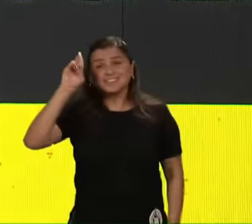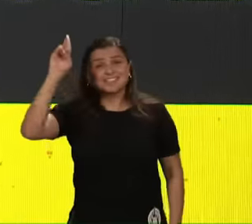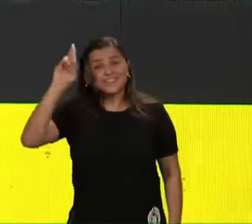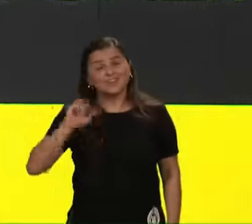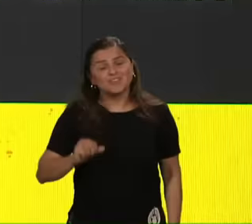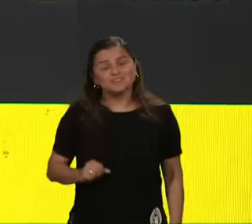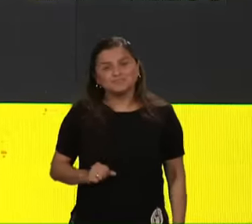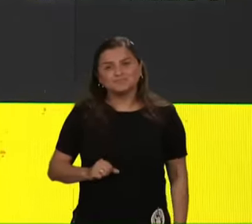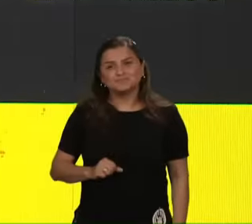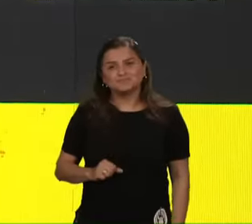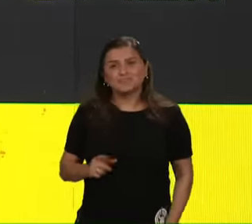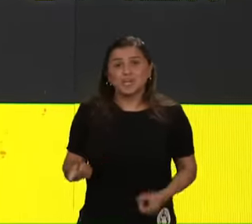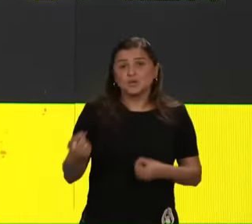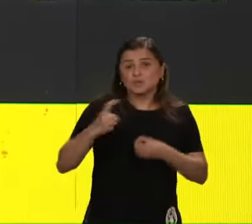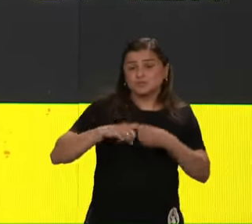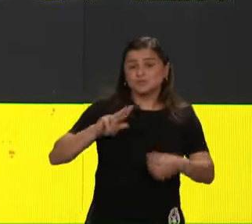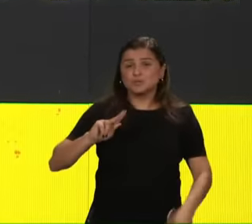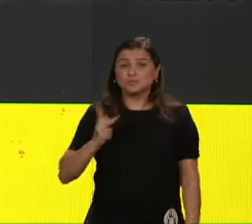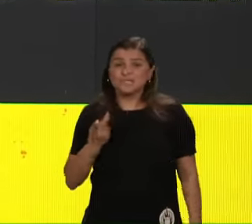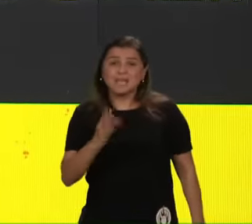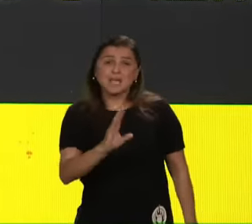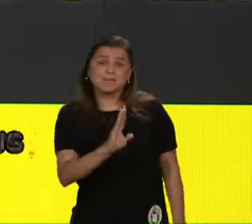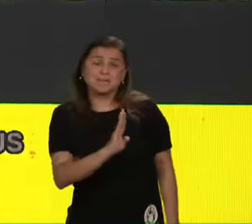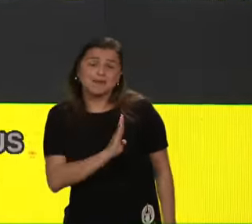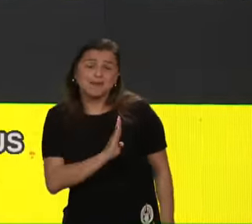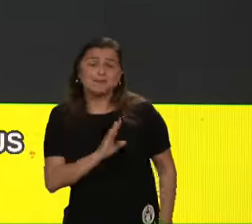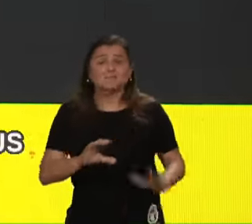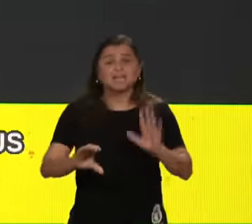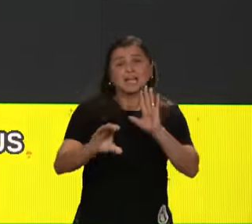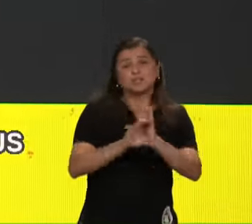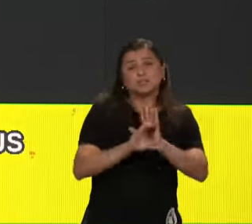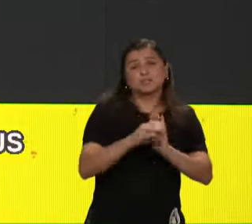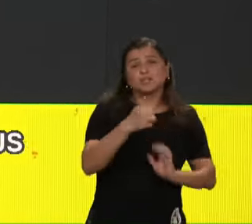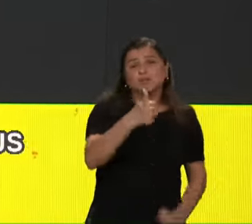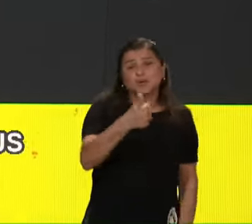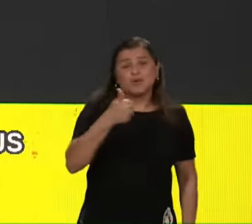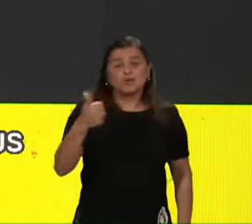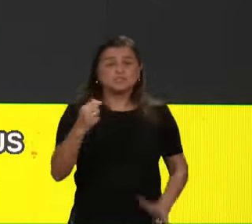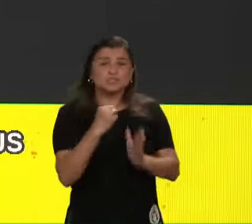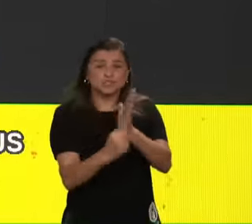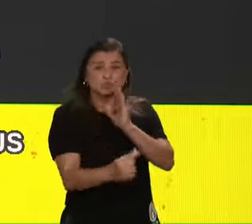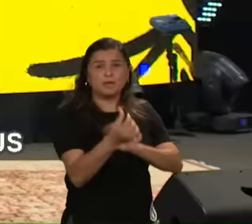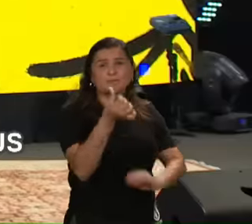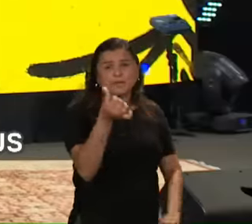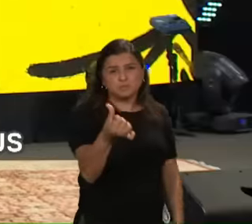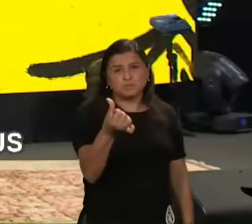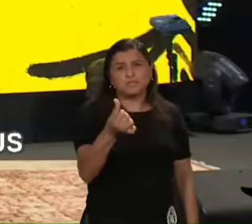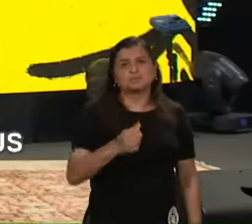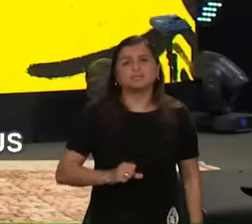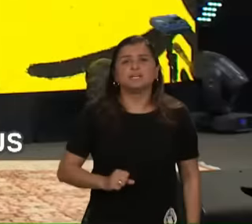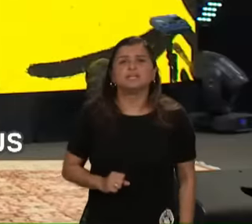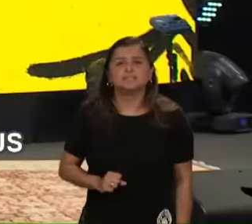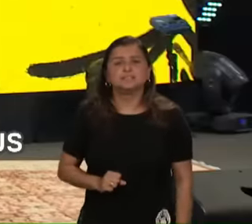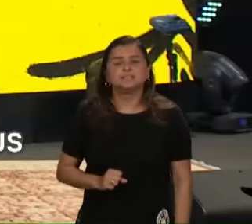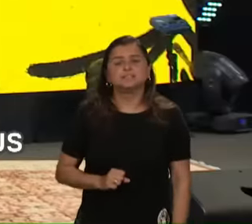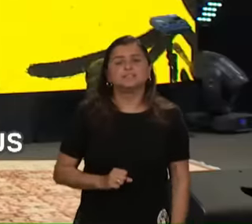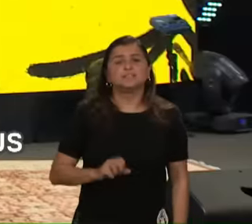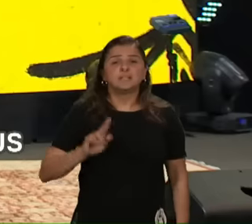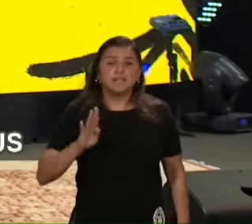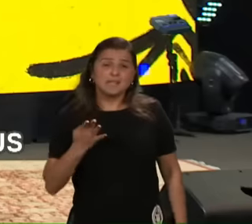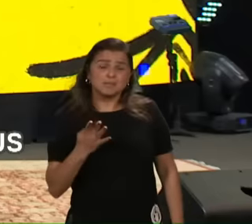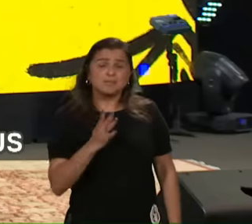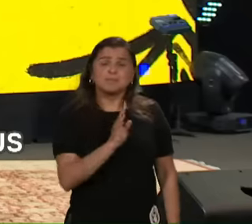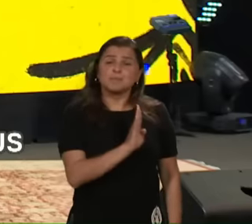Quando voltamos um pouquinho em Hebreus capítulo 11, o versículo de número 6, Hebreus 6, 11 diz